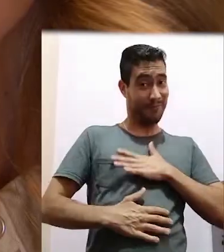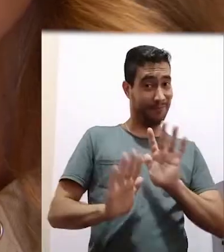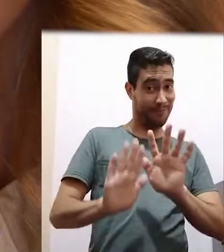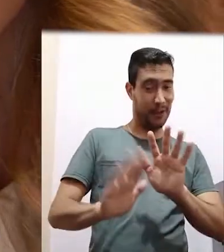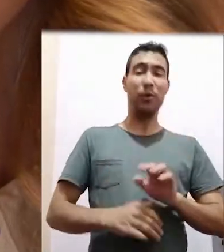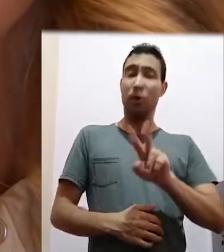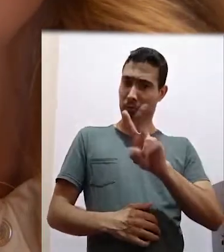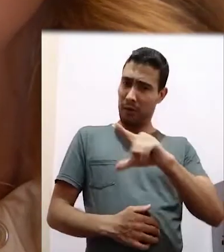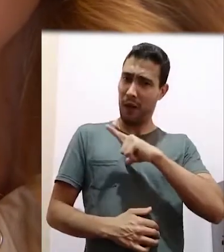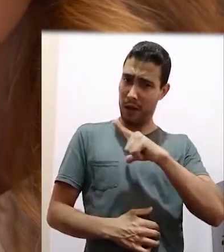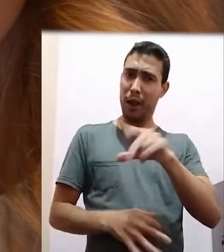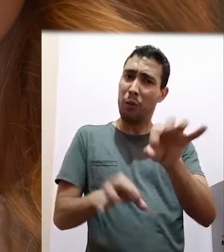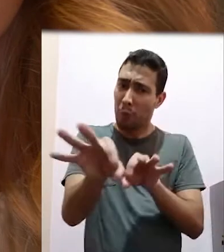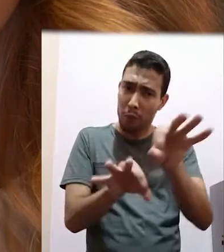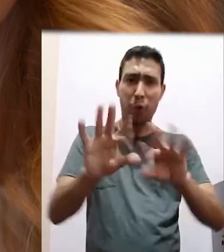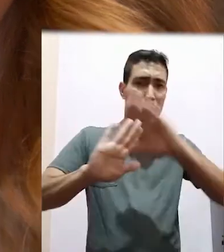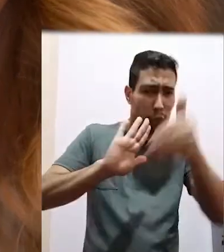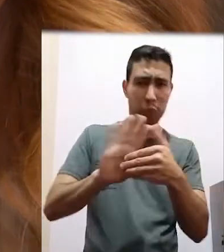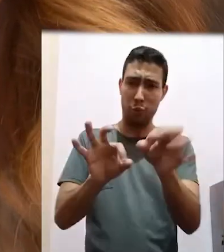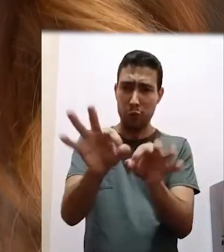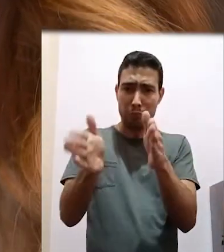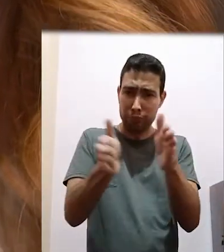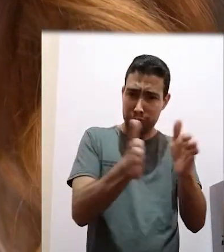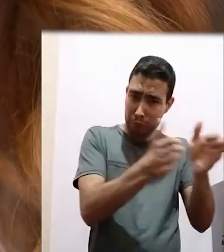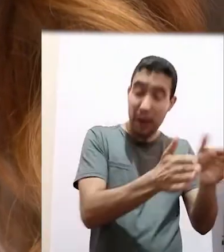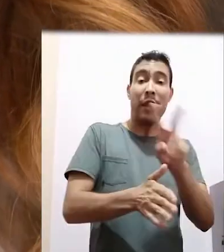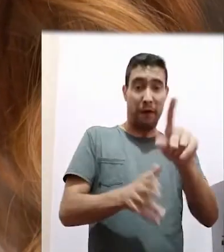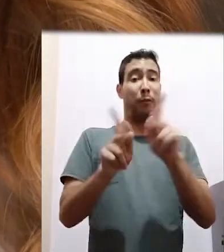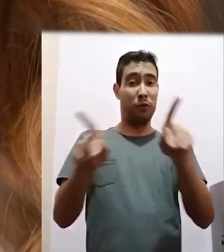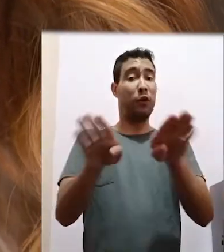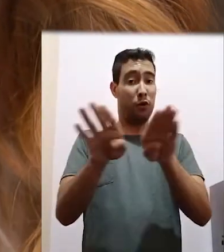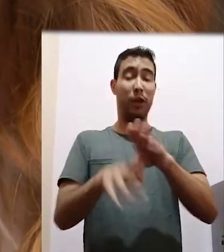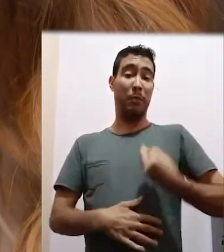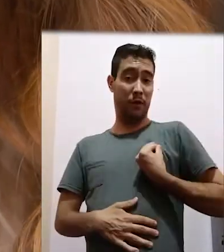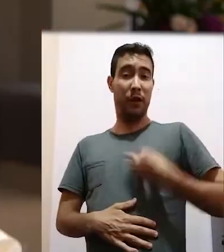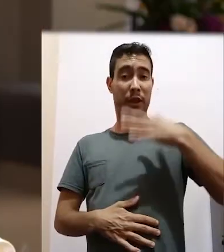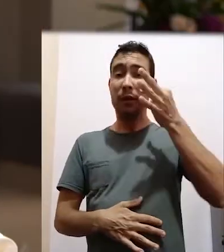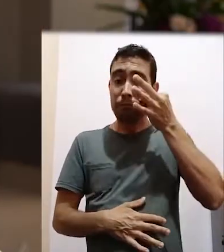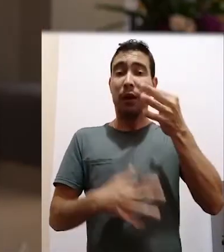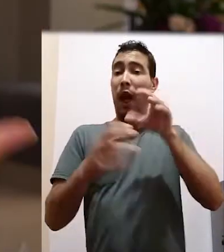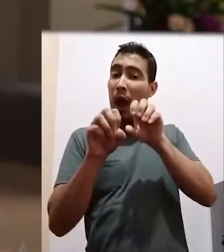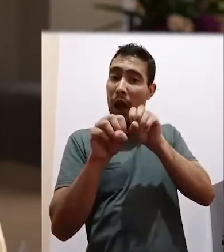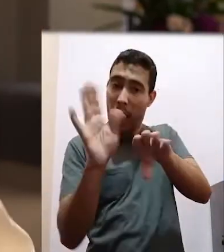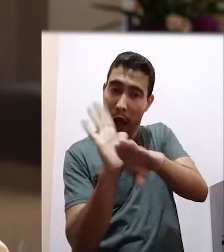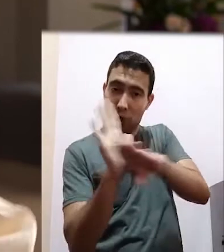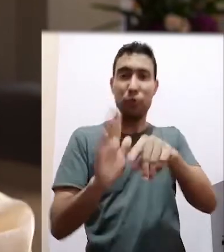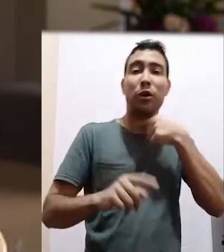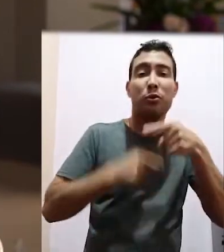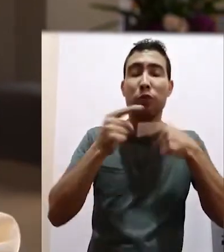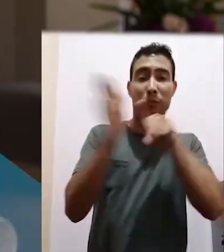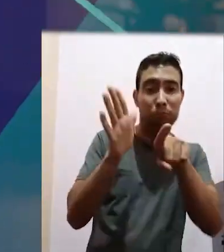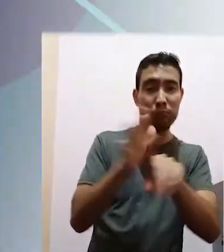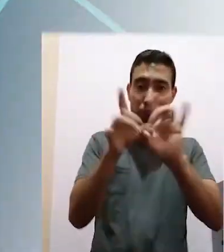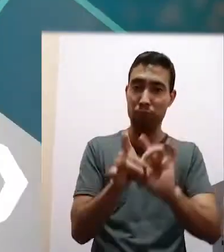calma! Embora você vá ter o controle sobre o seu processo, sempre vai ter um professor ali à disposição para você poder tirar dúvida